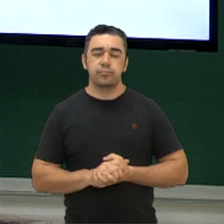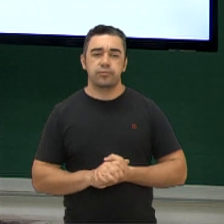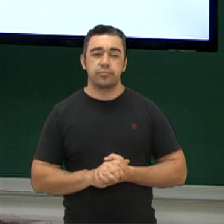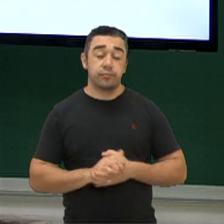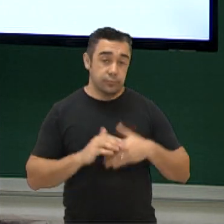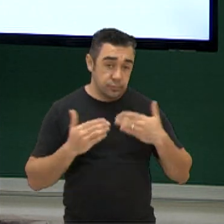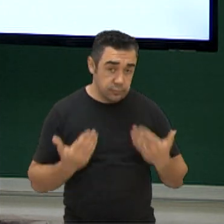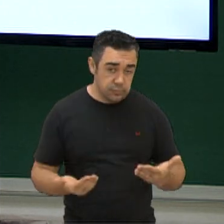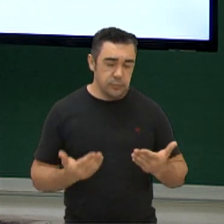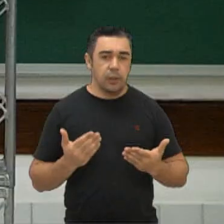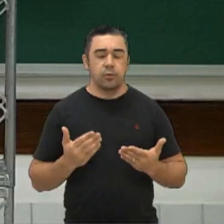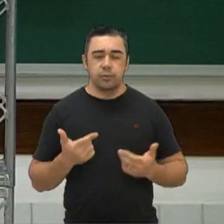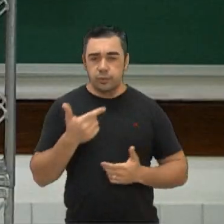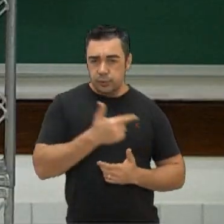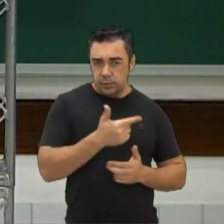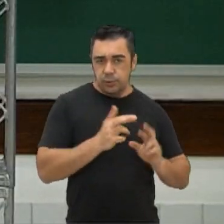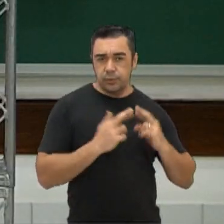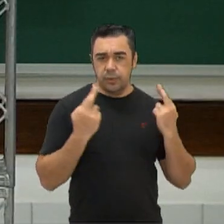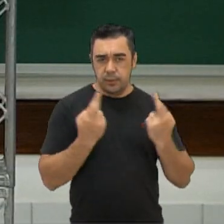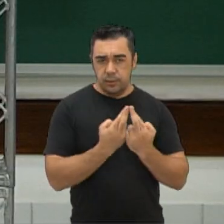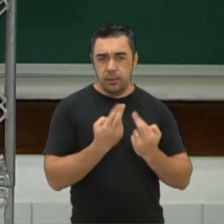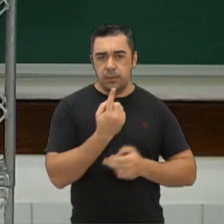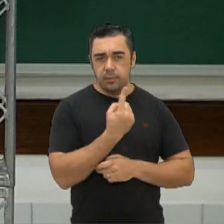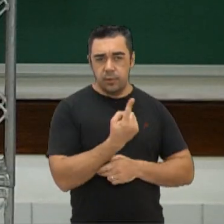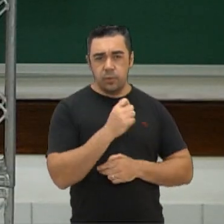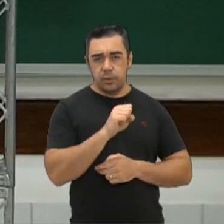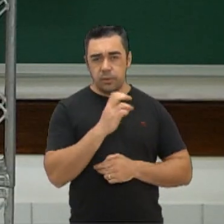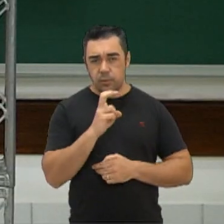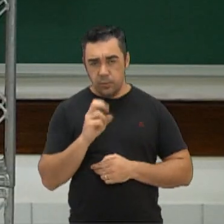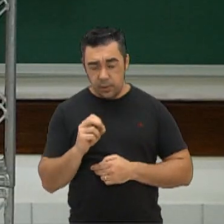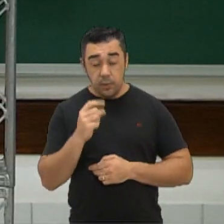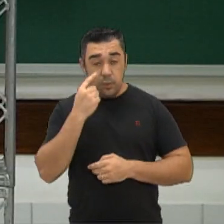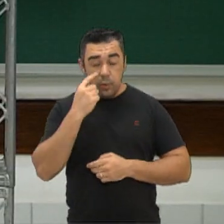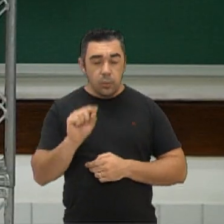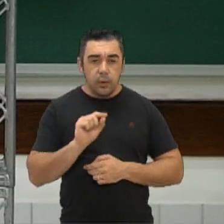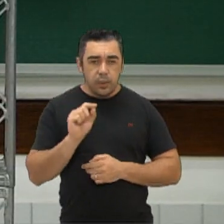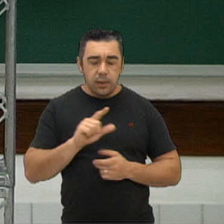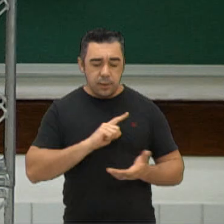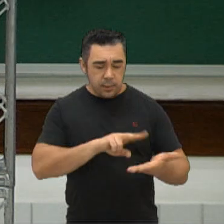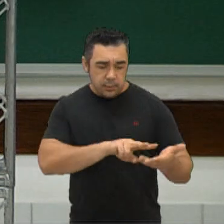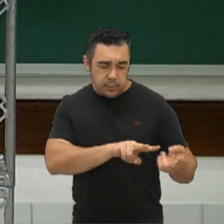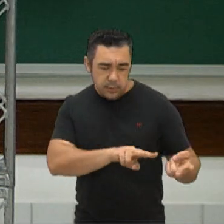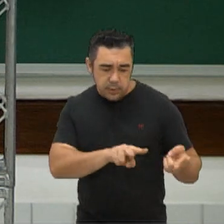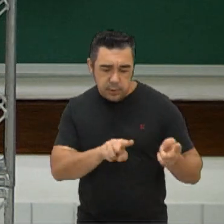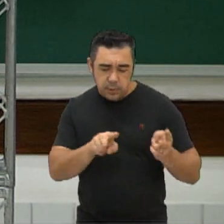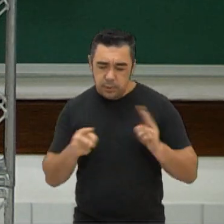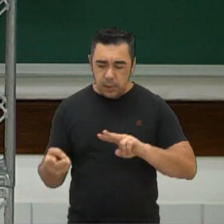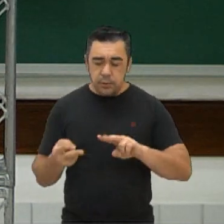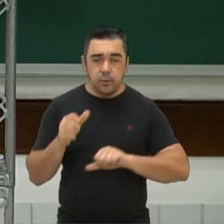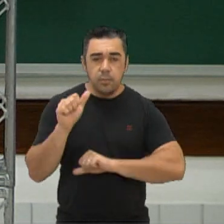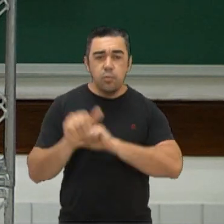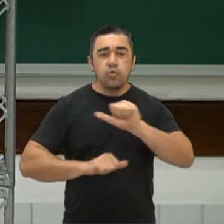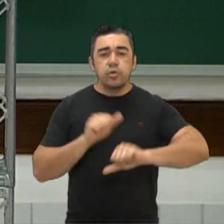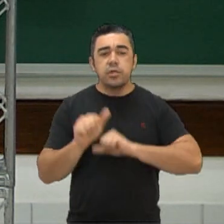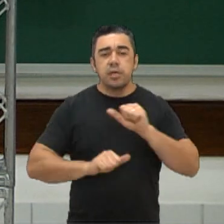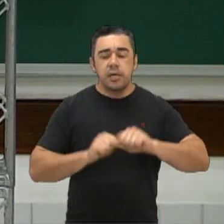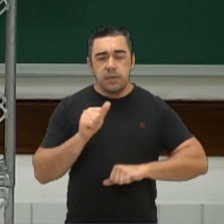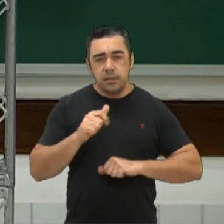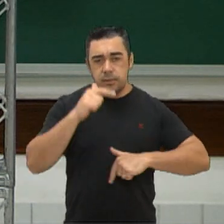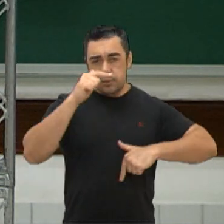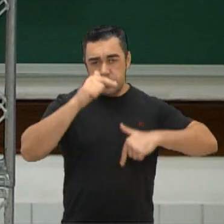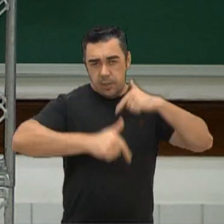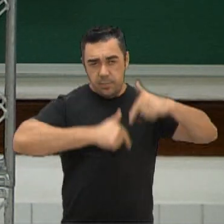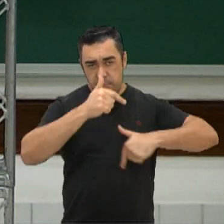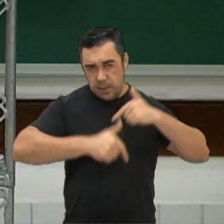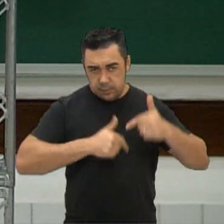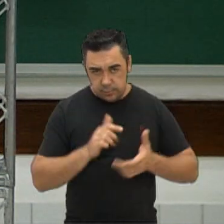A partir aí do segundo reinado de 1850, nós vamos ter a transição de mão de obra. O que é essa transição de